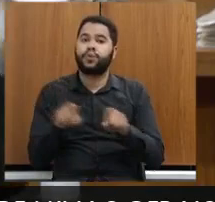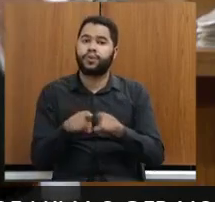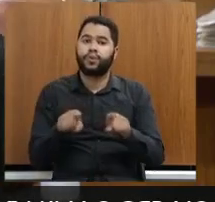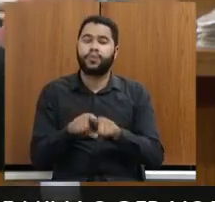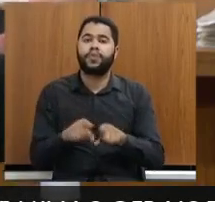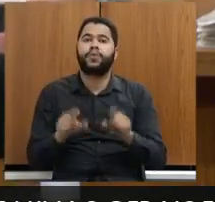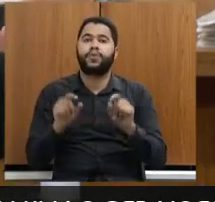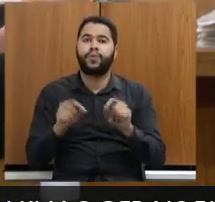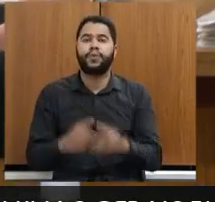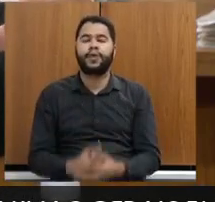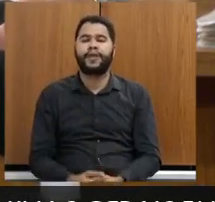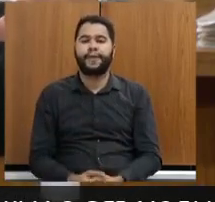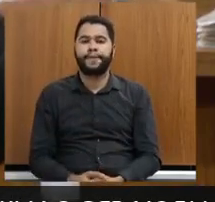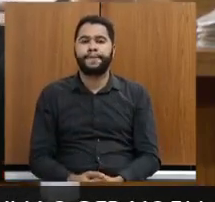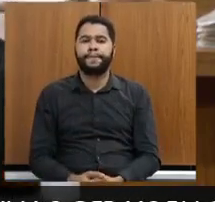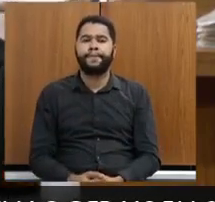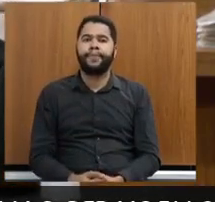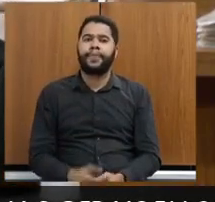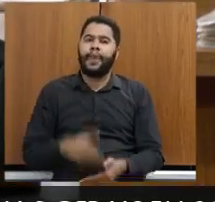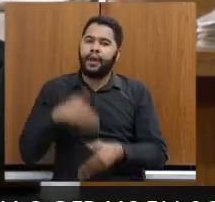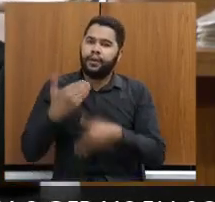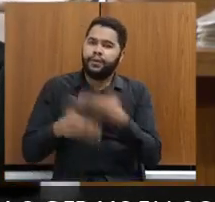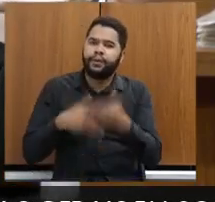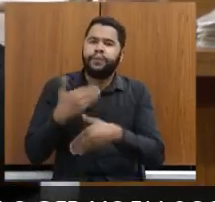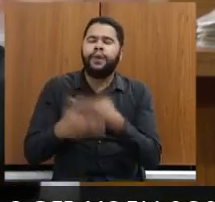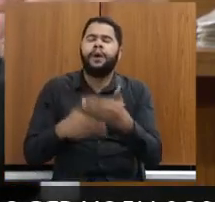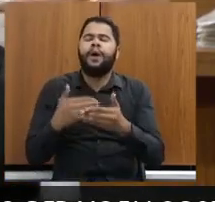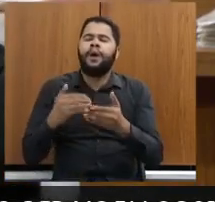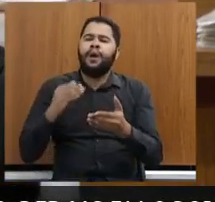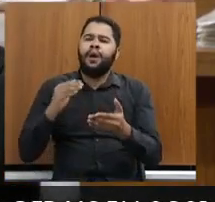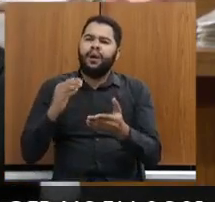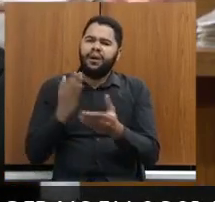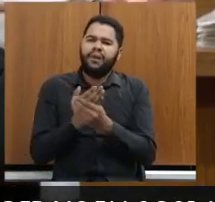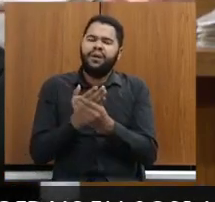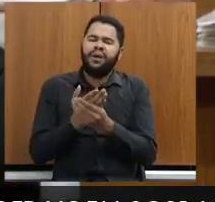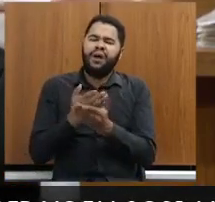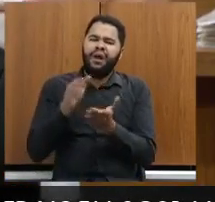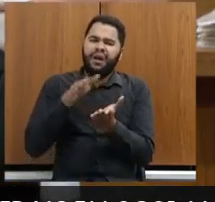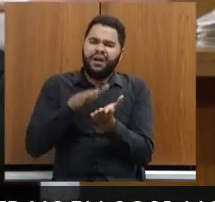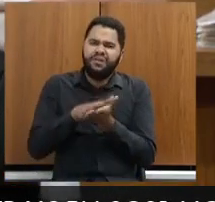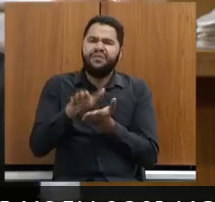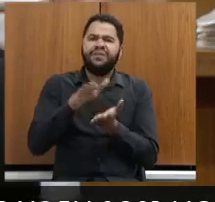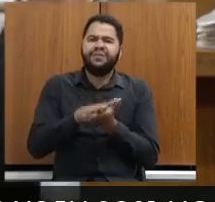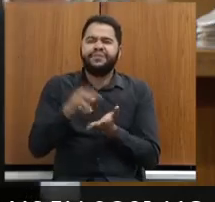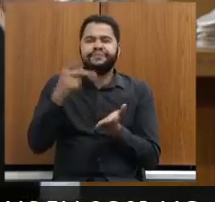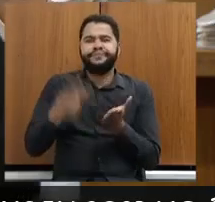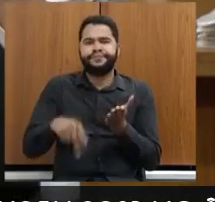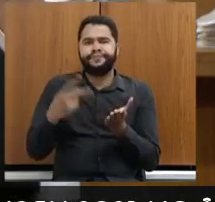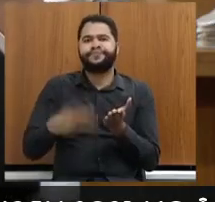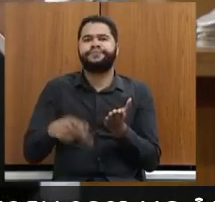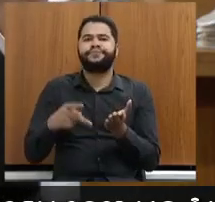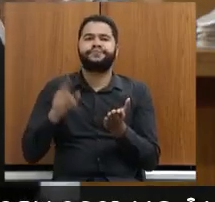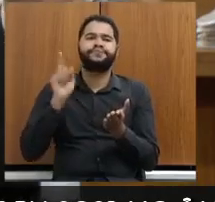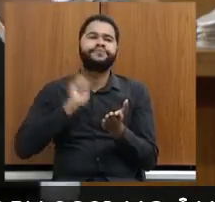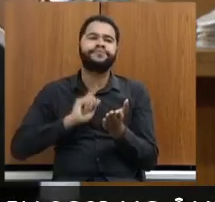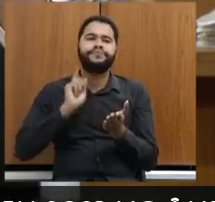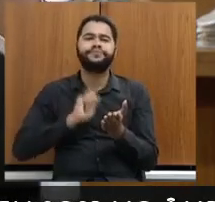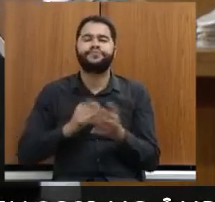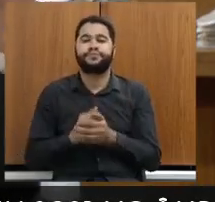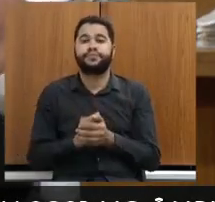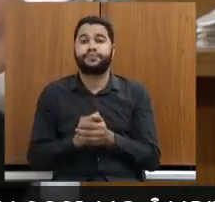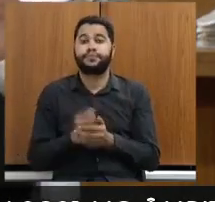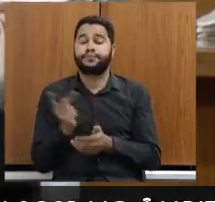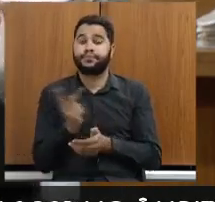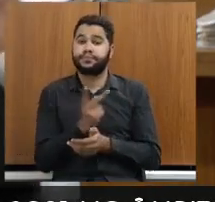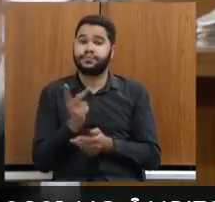a modernização desse processo de emissão de identidade aqui em Minas Gerais essas duas